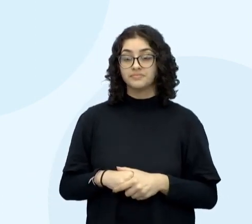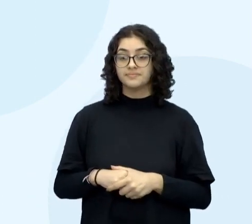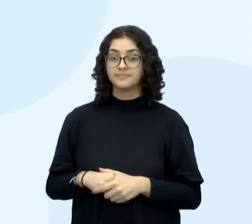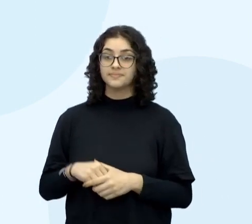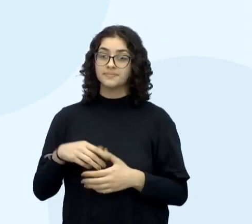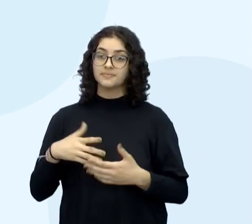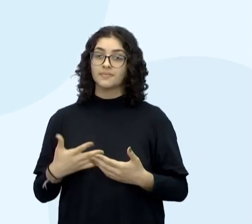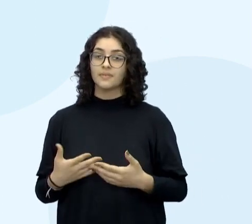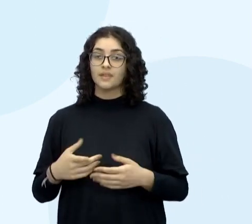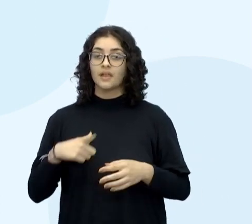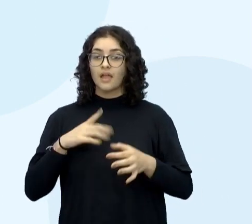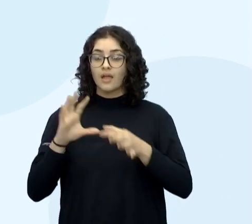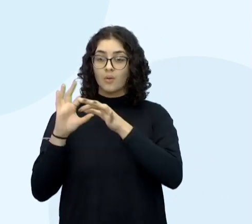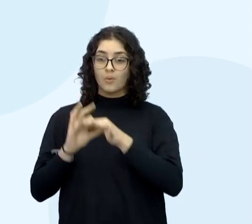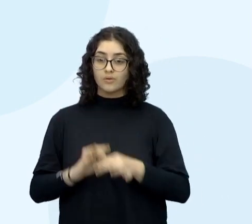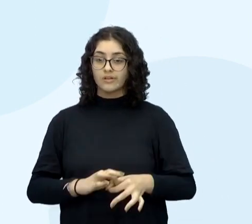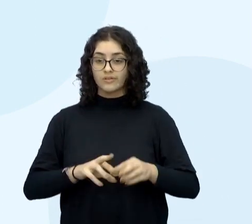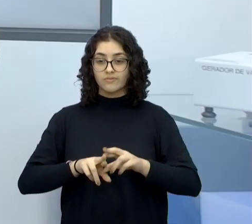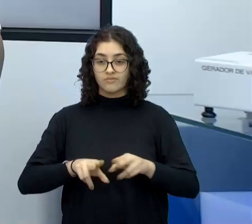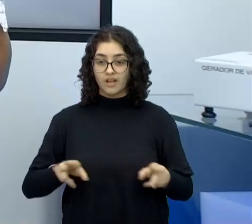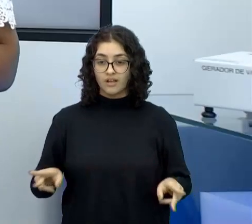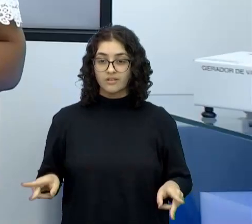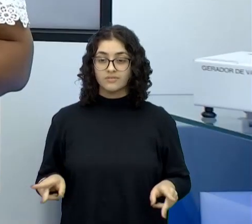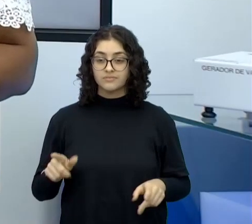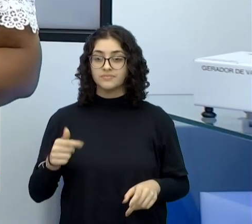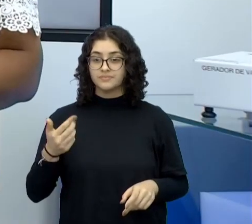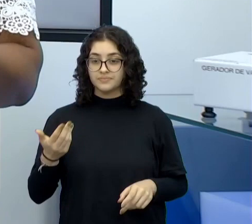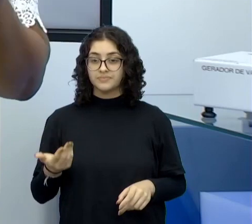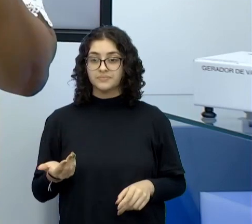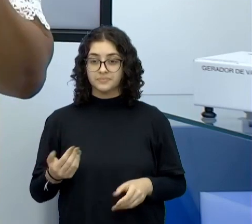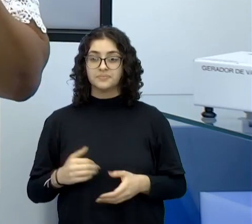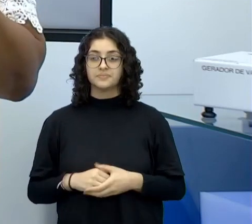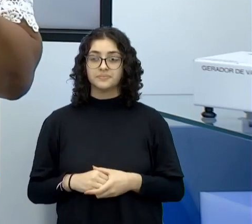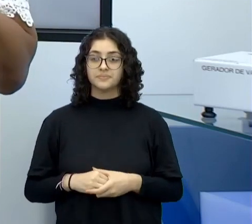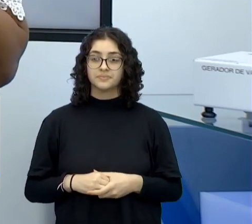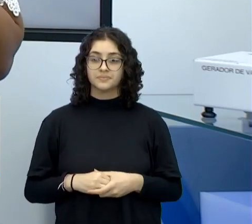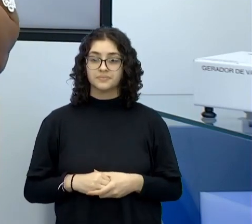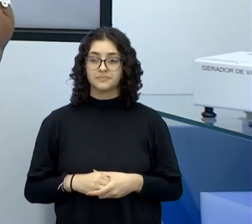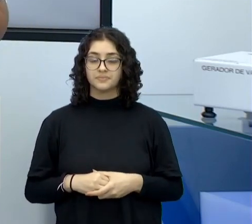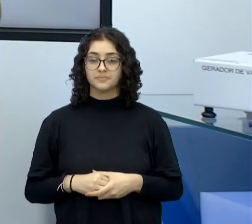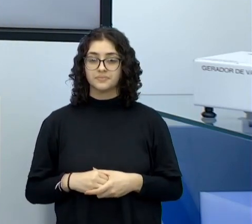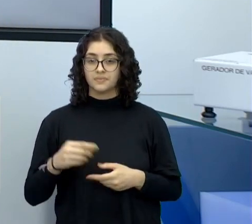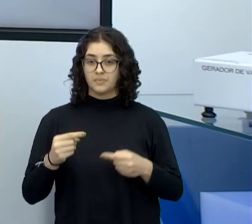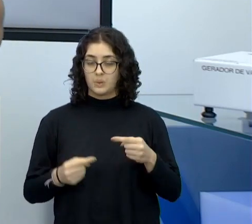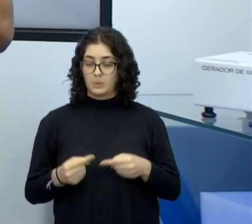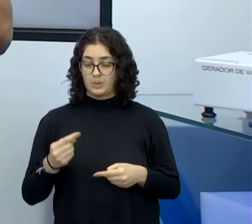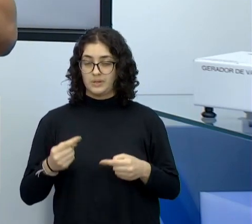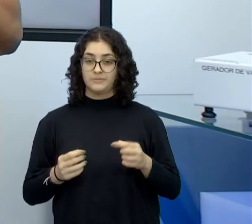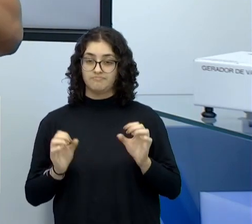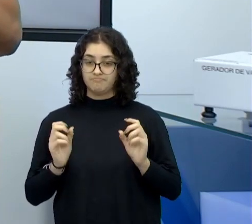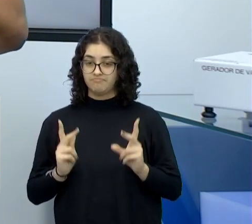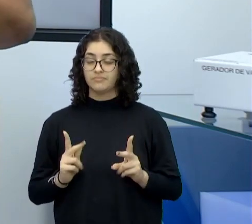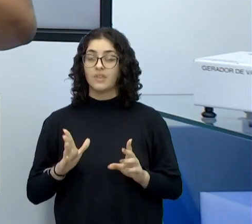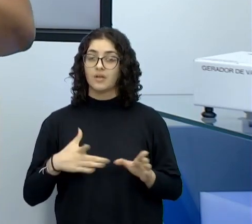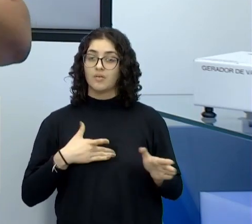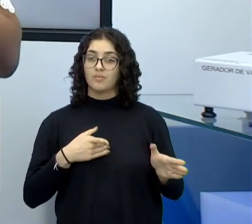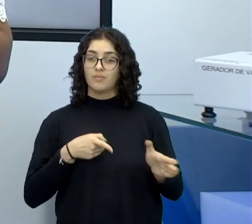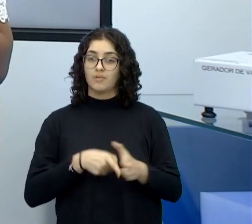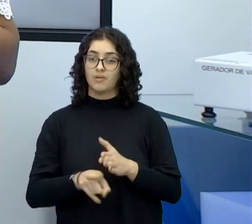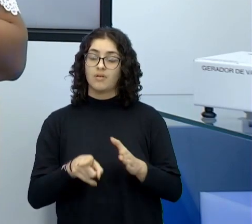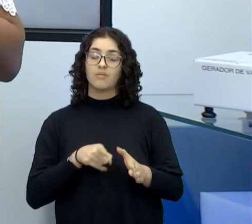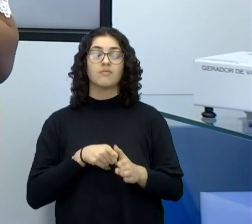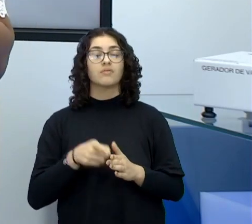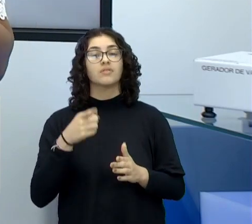representatividade em vários contextos e a próxima na questão da política. Eu vou fazer cada pergunta para vocês